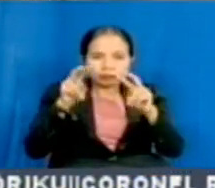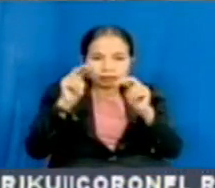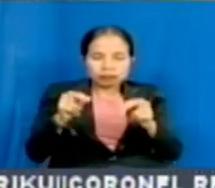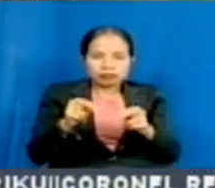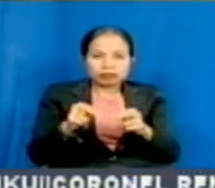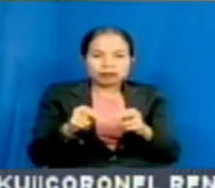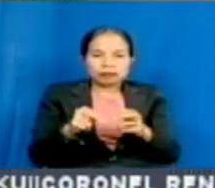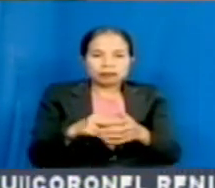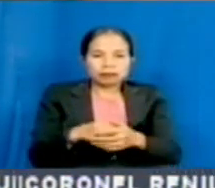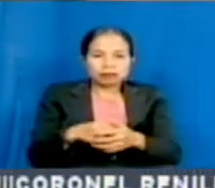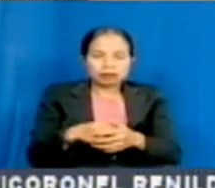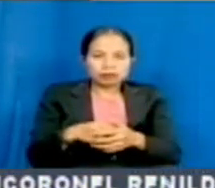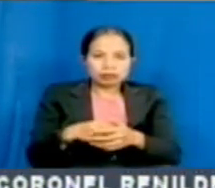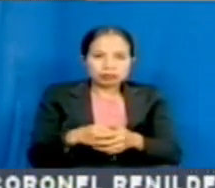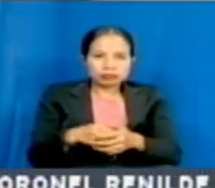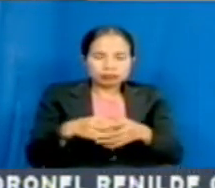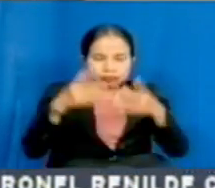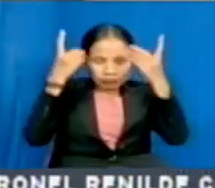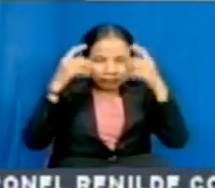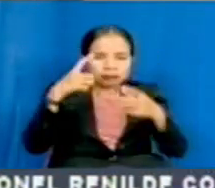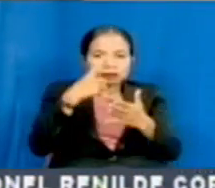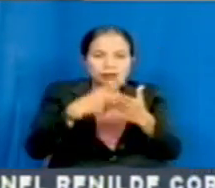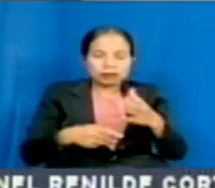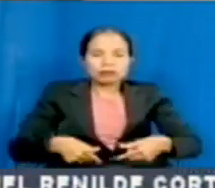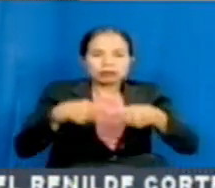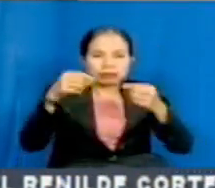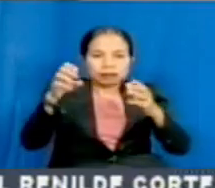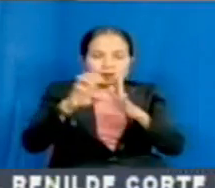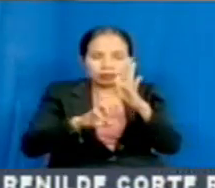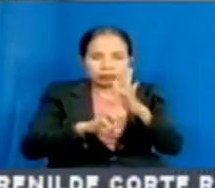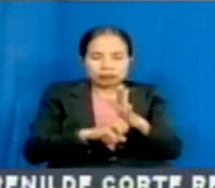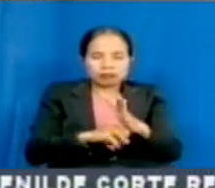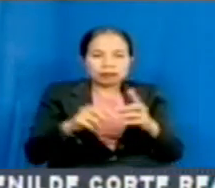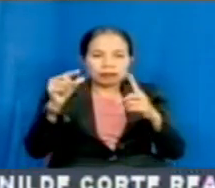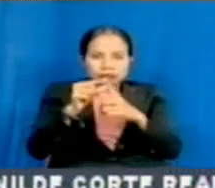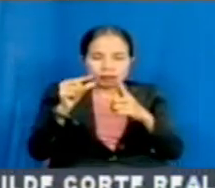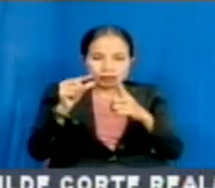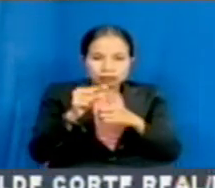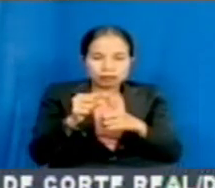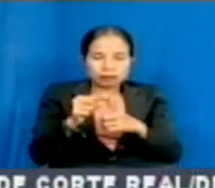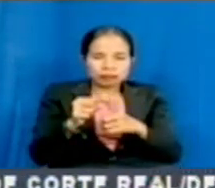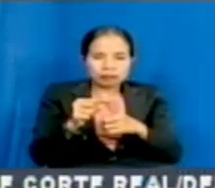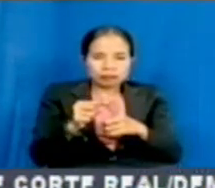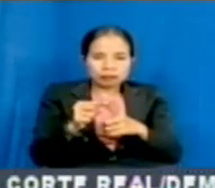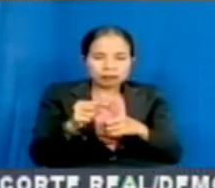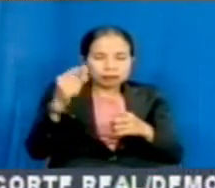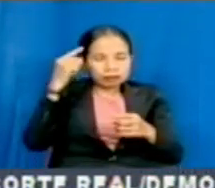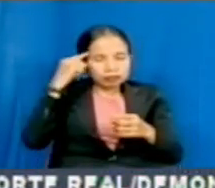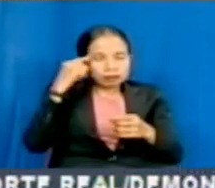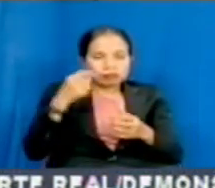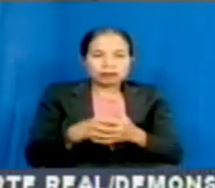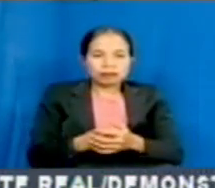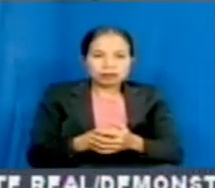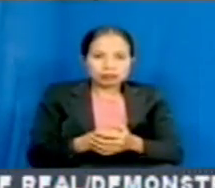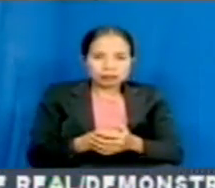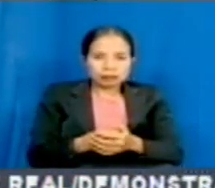defini saída maka o ato foba oni estado. Palavra refere, hamosu renovação lógica